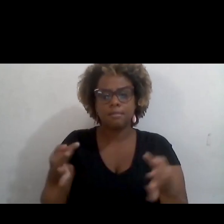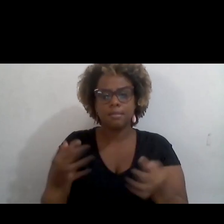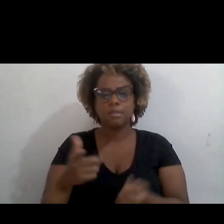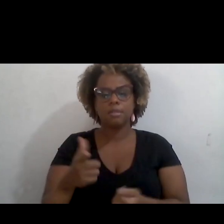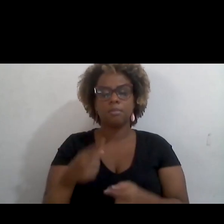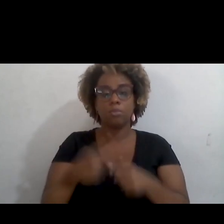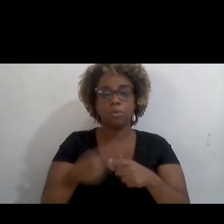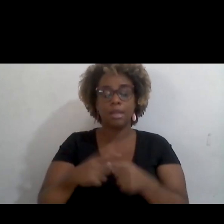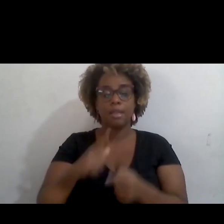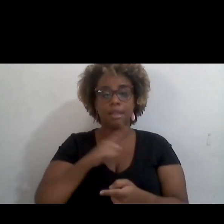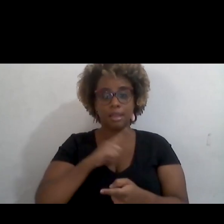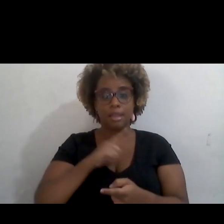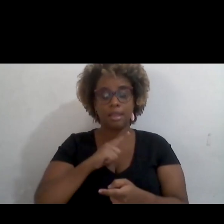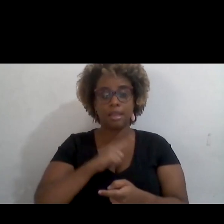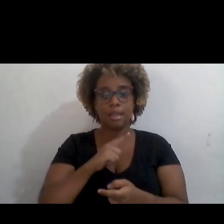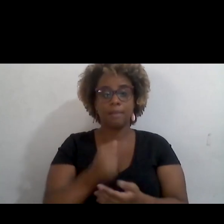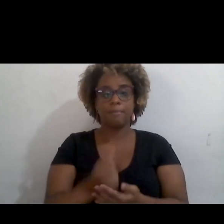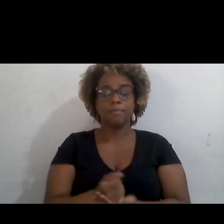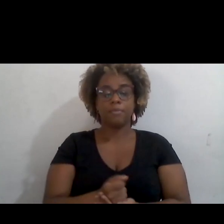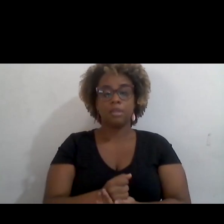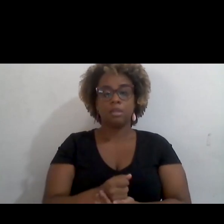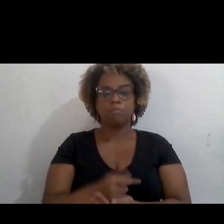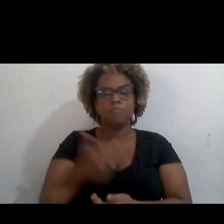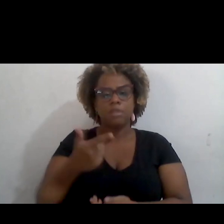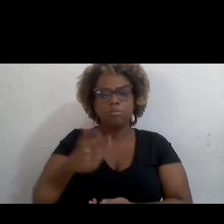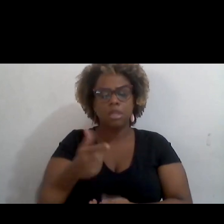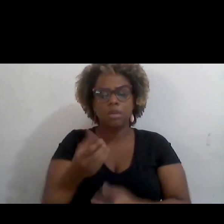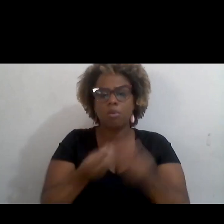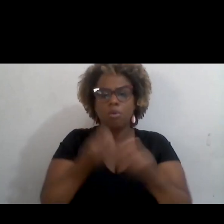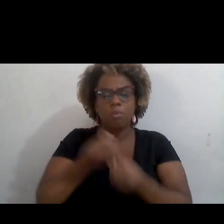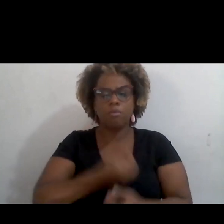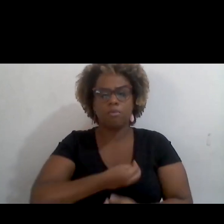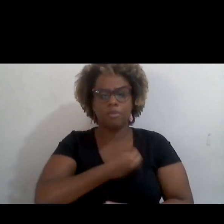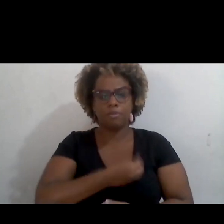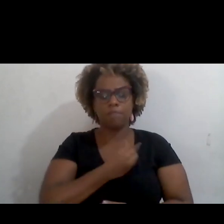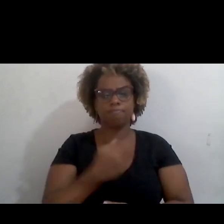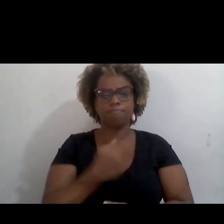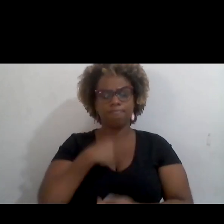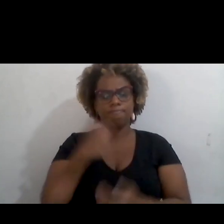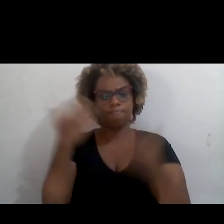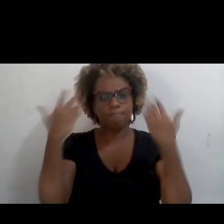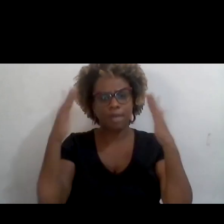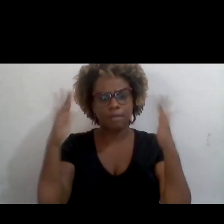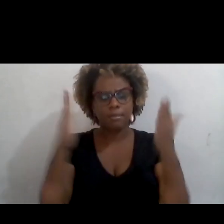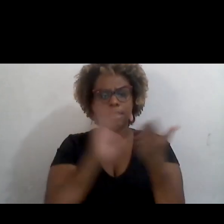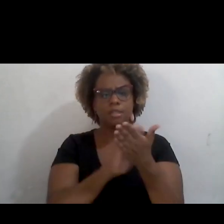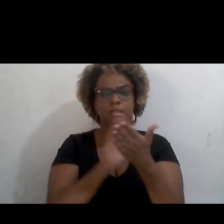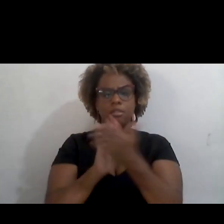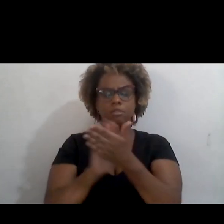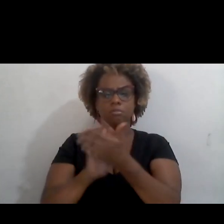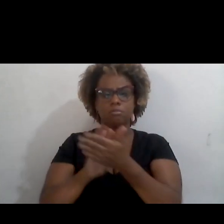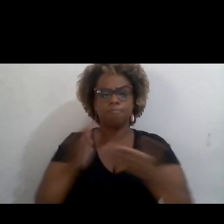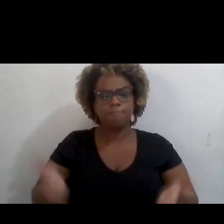por 3 anos consecutivos, não tiveram do que sobreviver. Mas parabenizo a iniciativa de todos, volto a dizer, espero que os